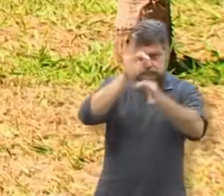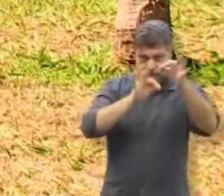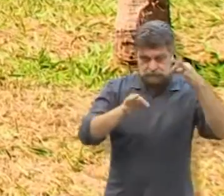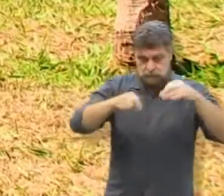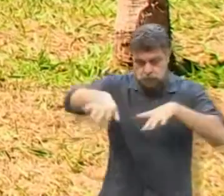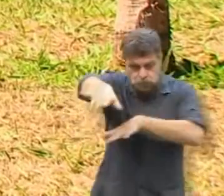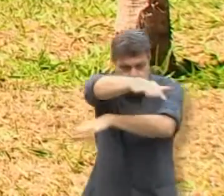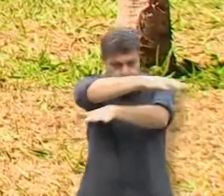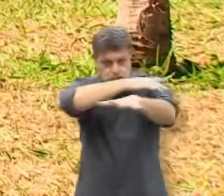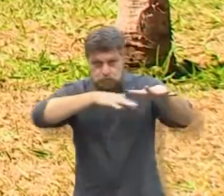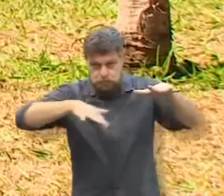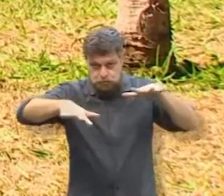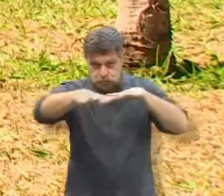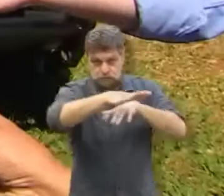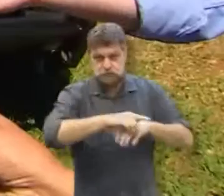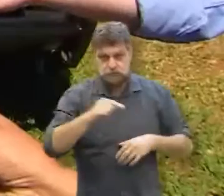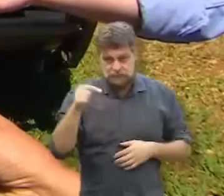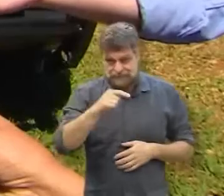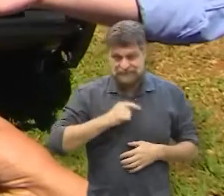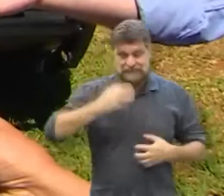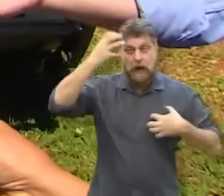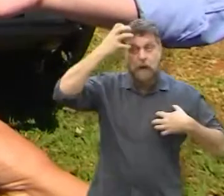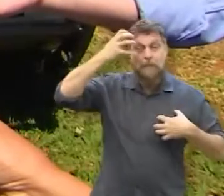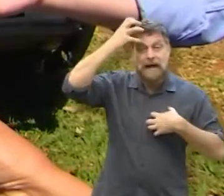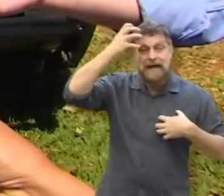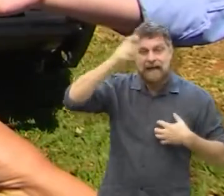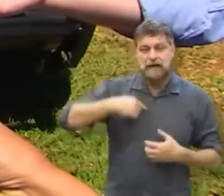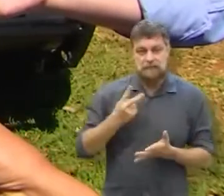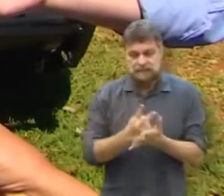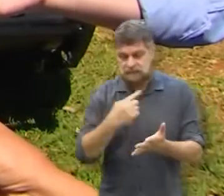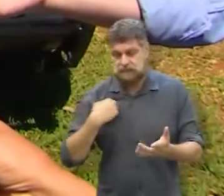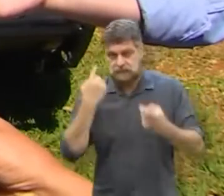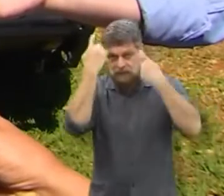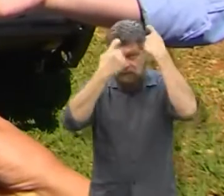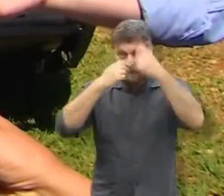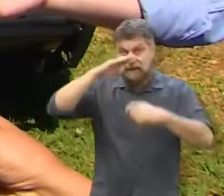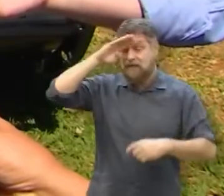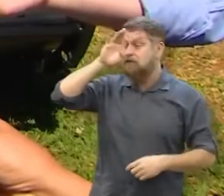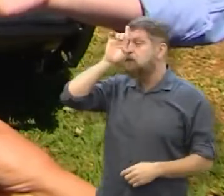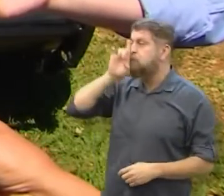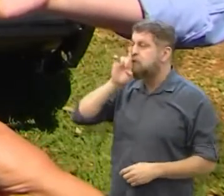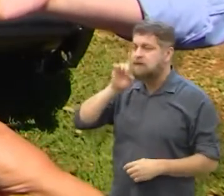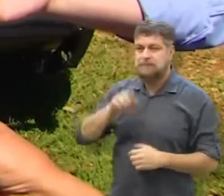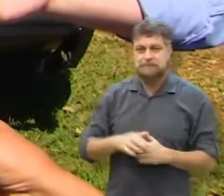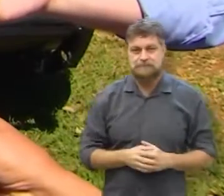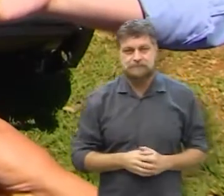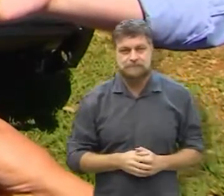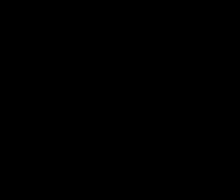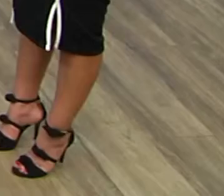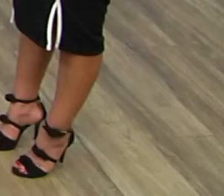causal daquela doença está circulando. No caso, entre macacos, o que sempre preocupa muito é a febre